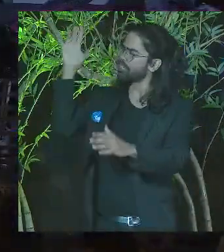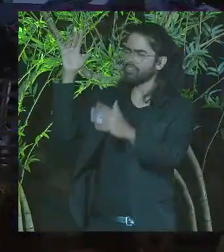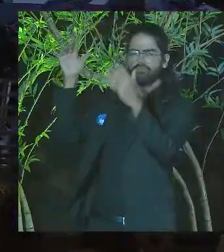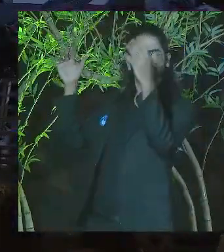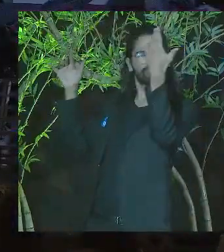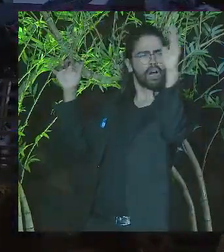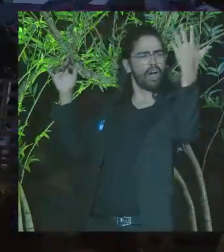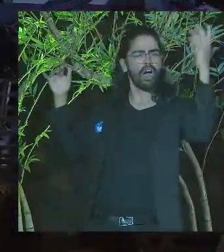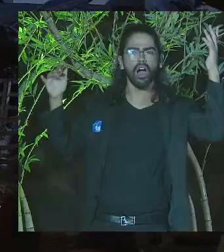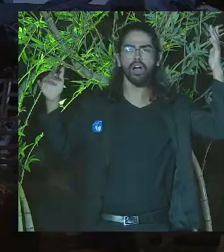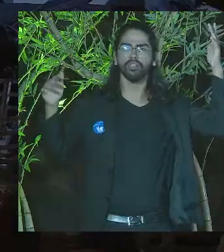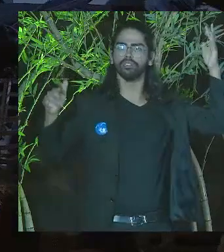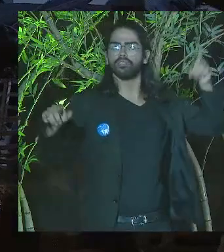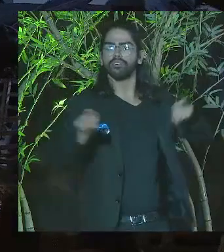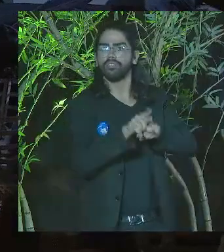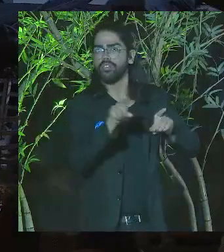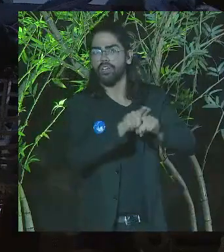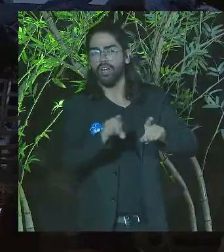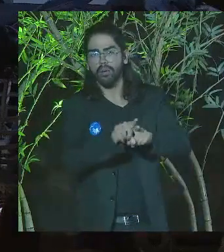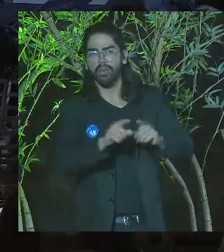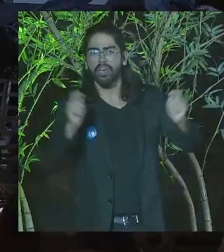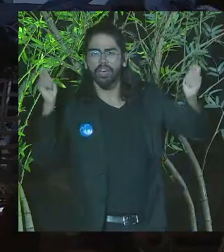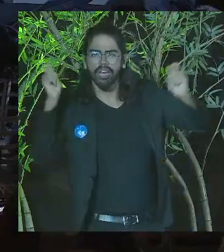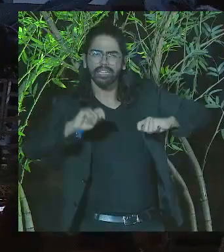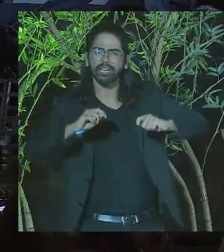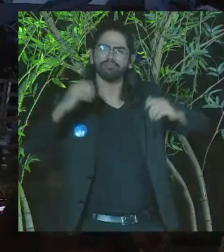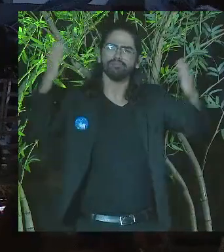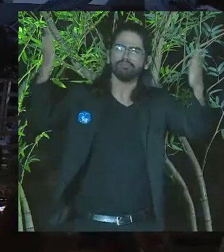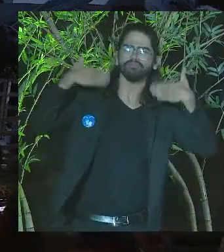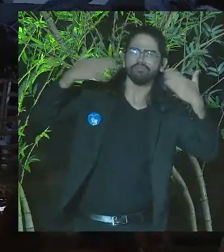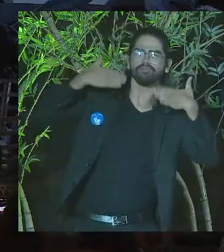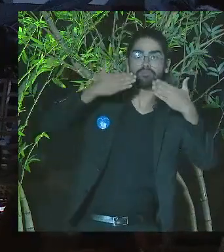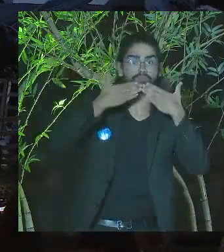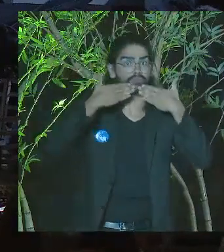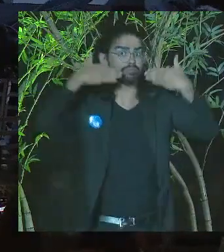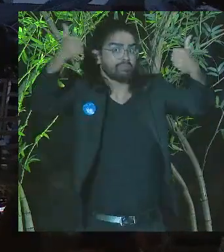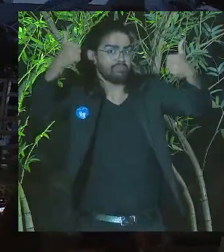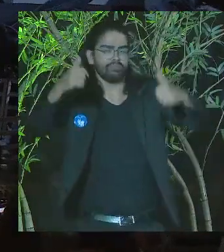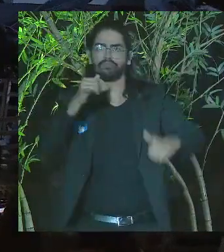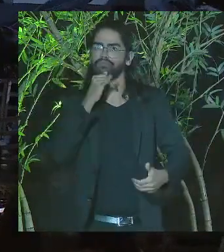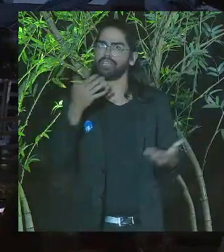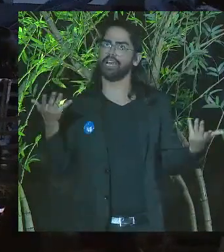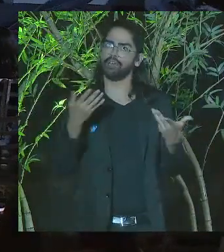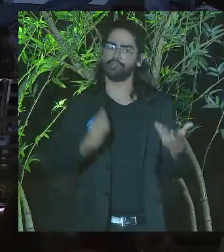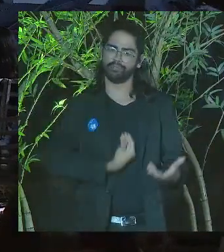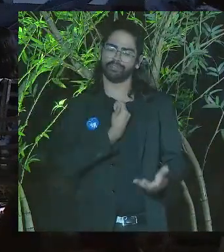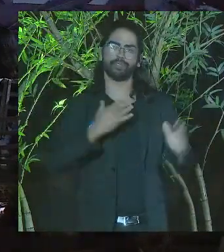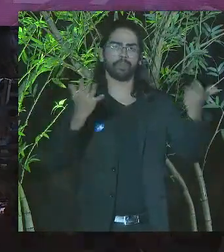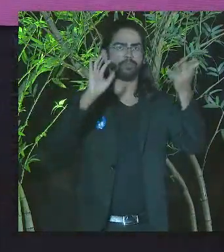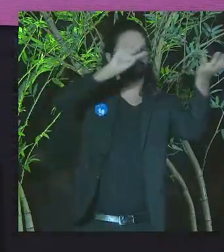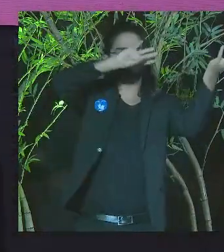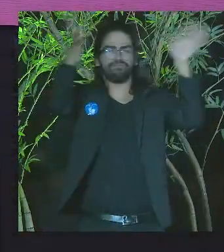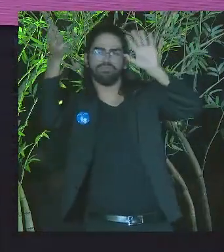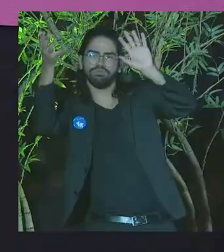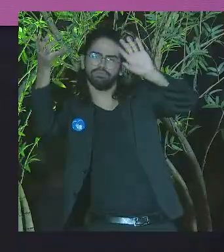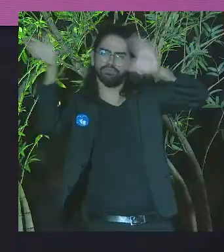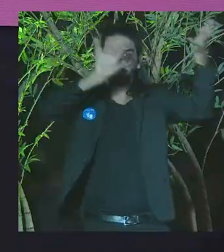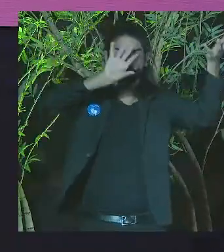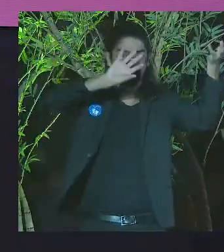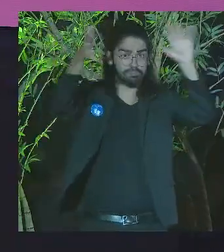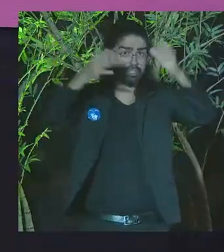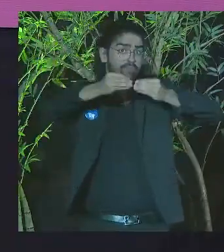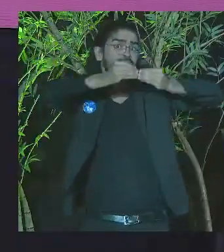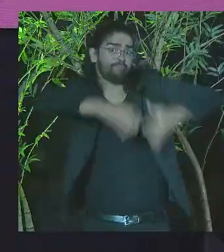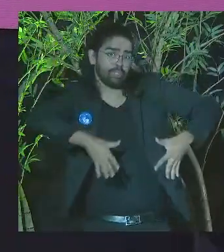ela pudesse, enfim, ter uma influência melhor no clima. A gente está vivendo eventos extremos aqui. Então, para